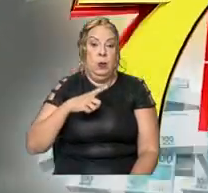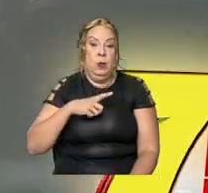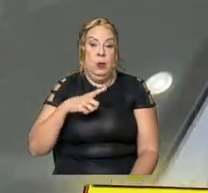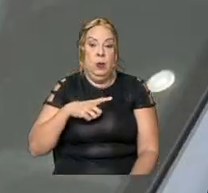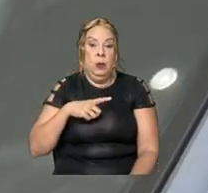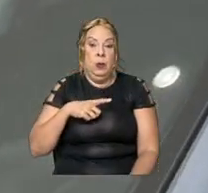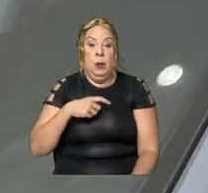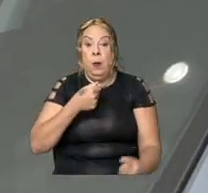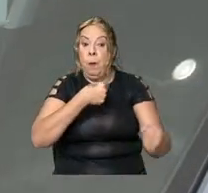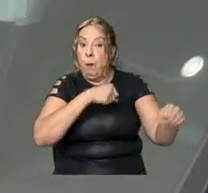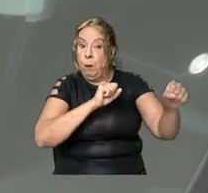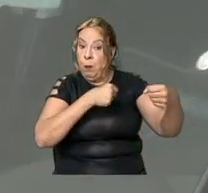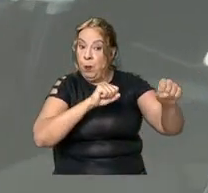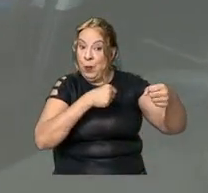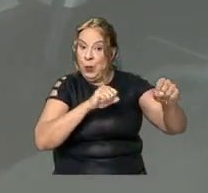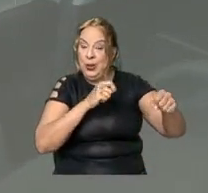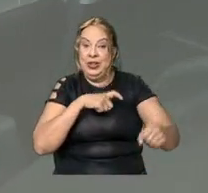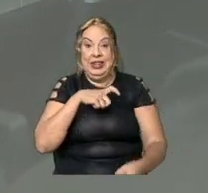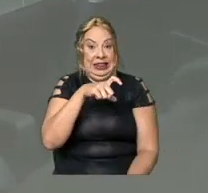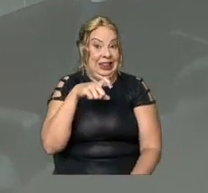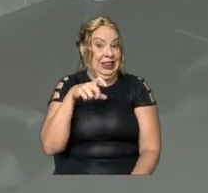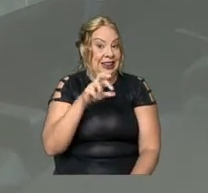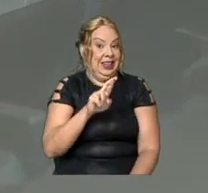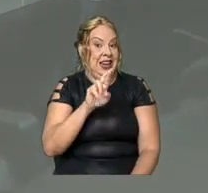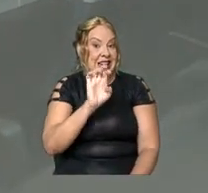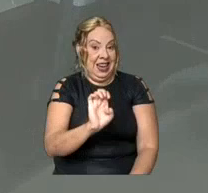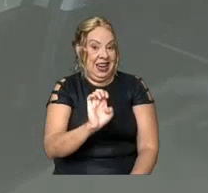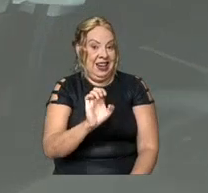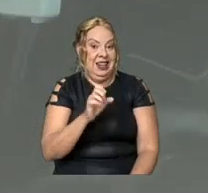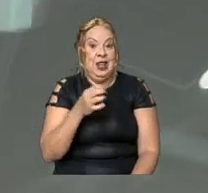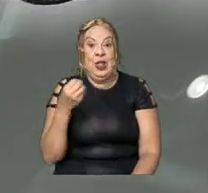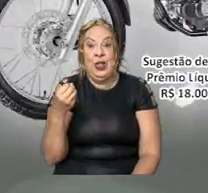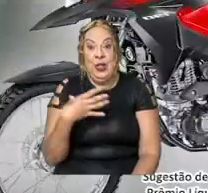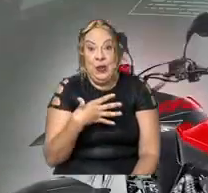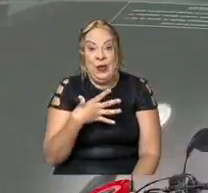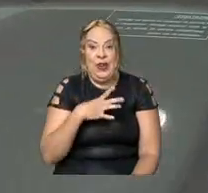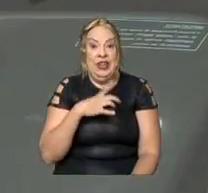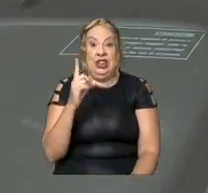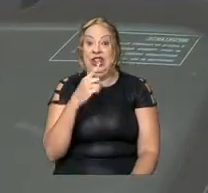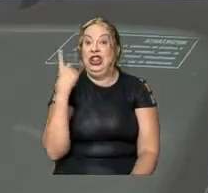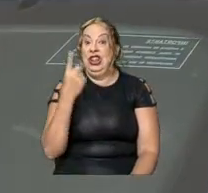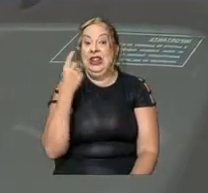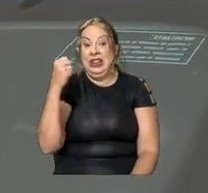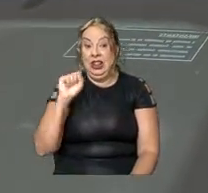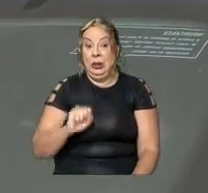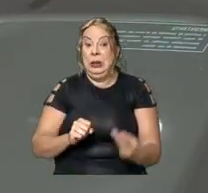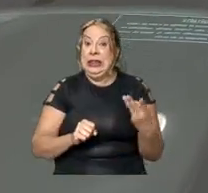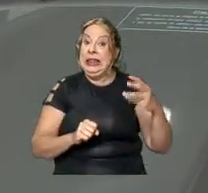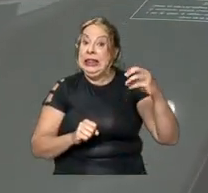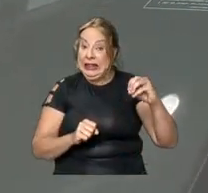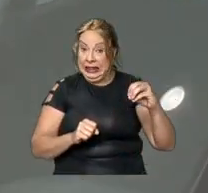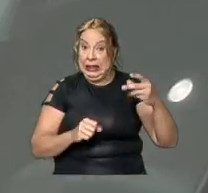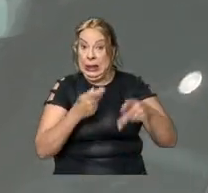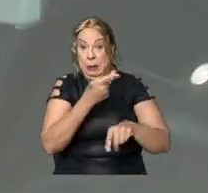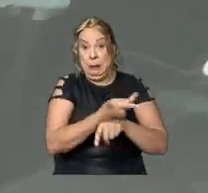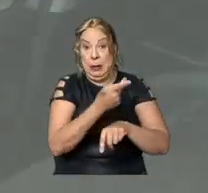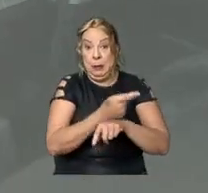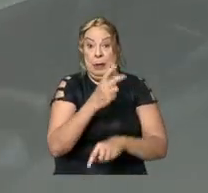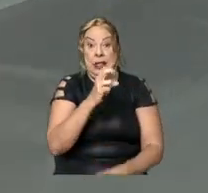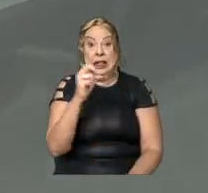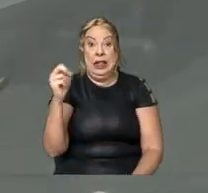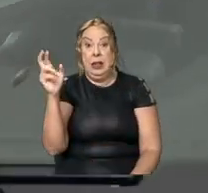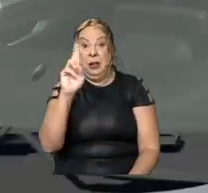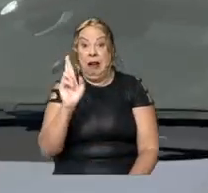motona, hein? Isso mesmo, uma XRE 0 quilômetro. No Gira Sergipe tem 30 prêmios de R$500.